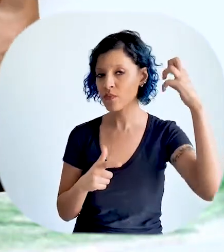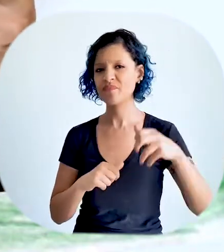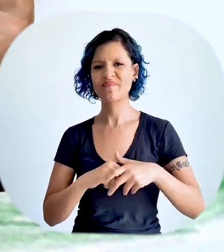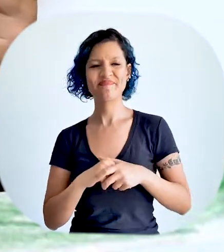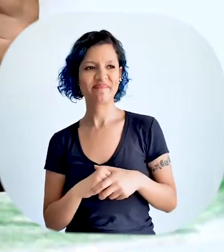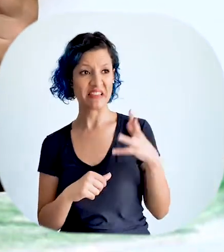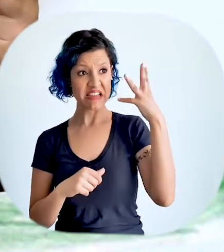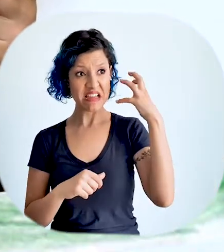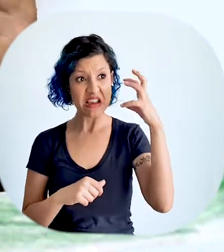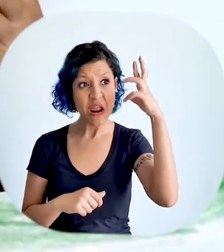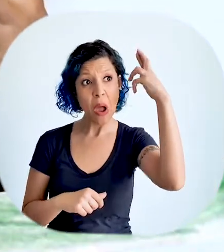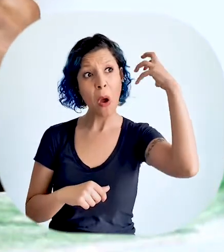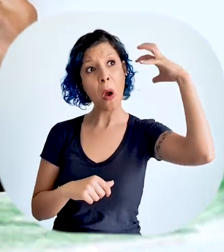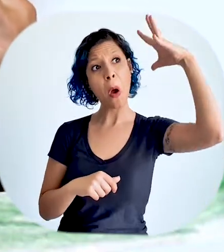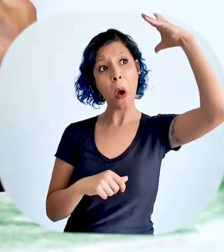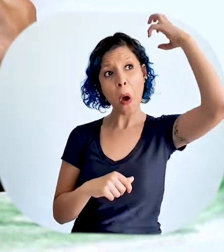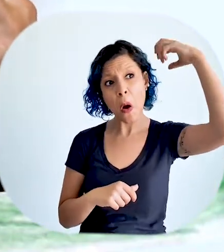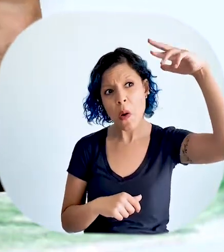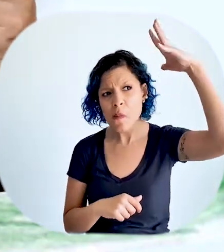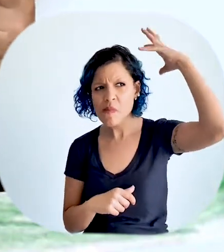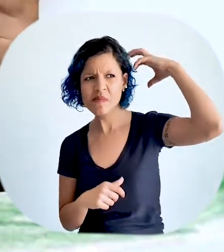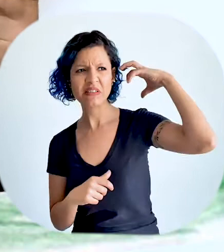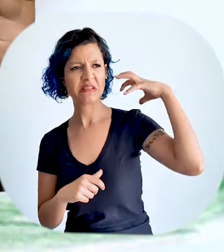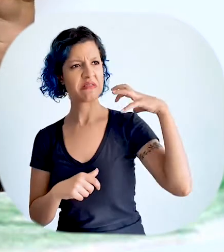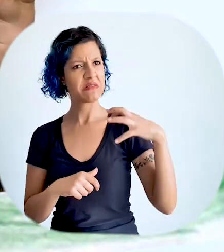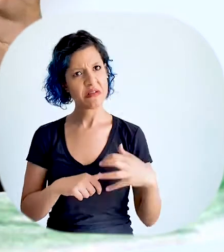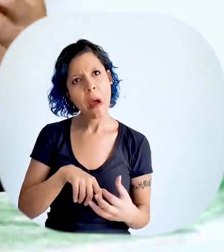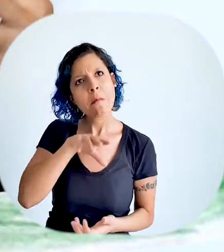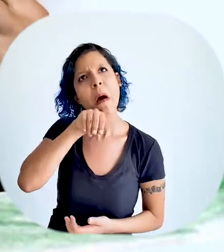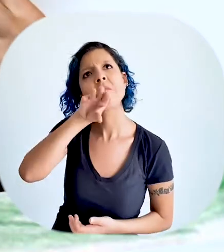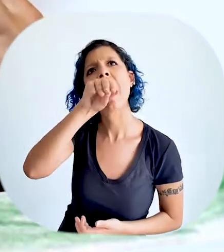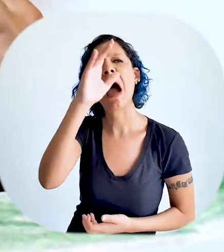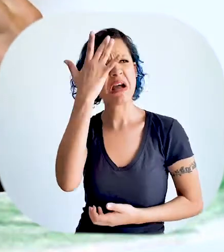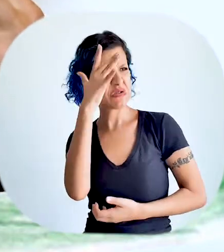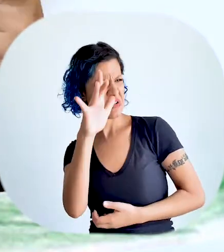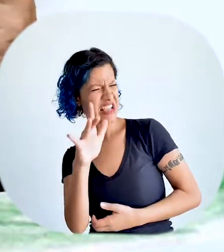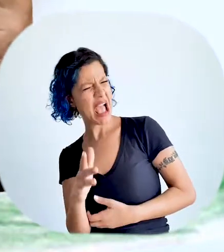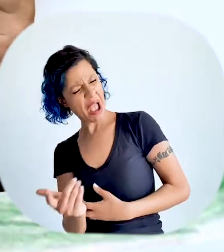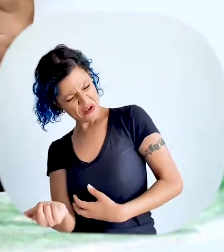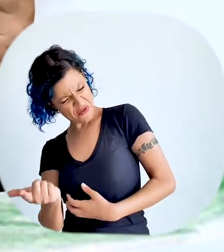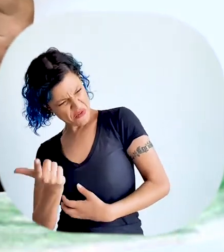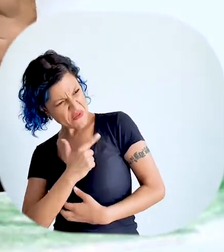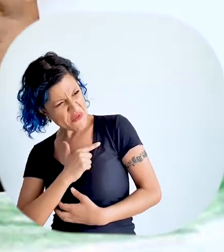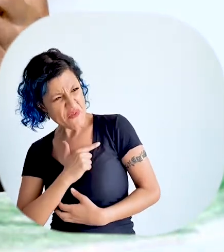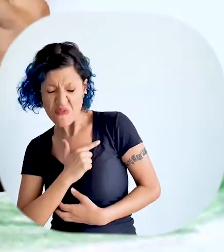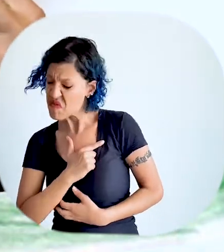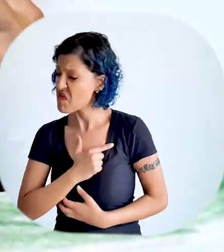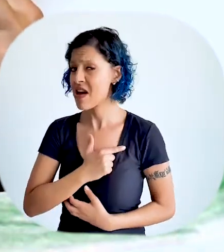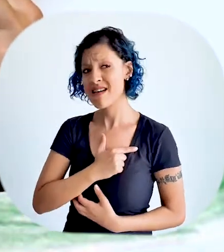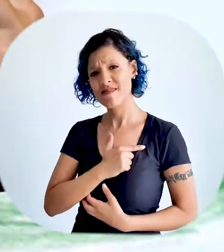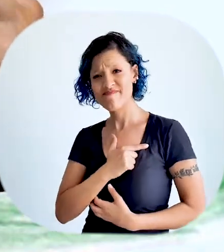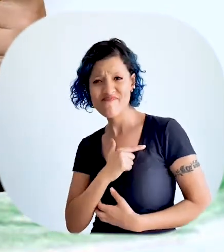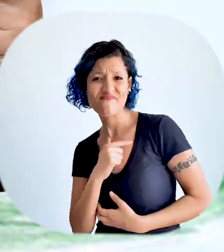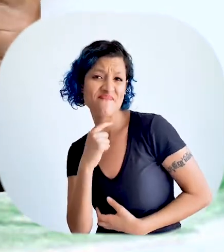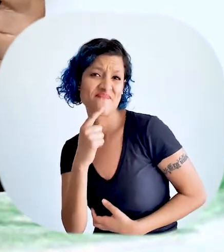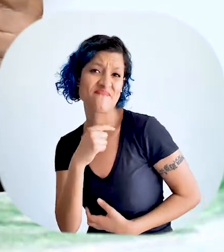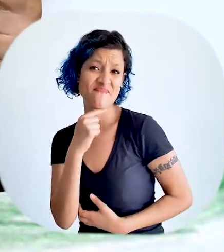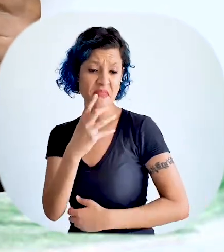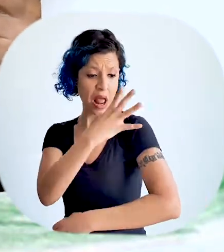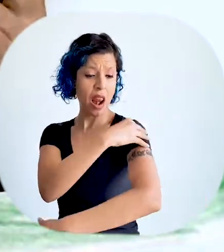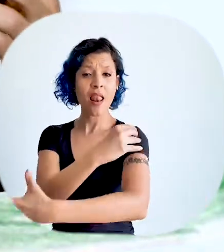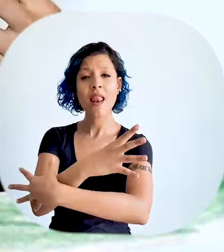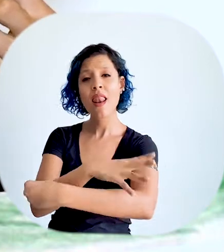Leonardo Bernardo mal sabe falar, é feio pra burro, não tem